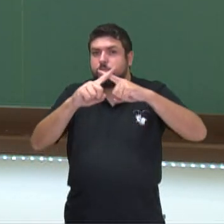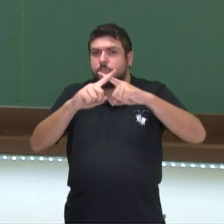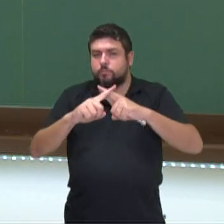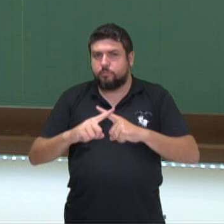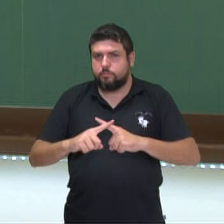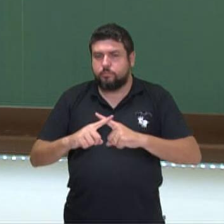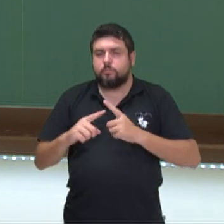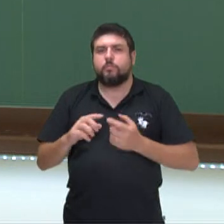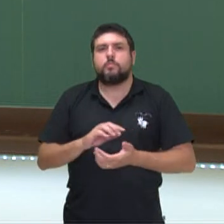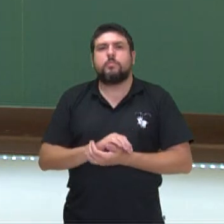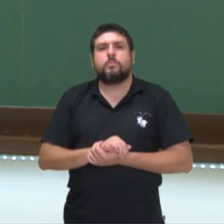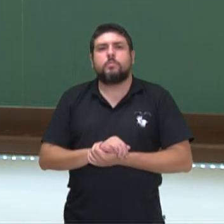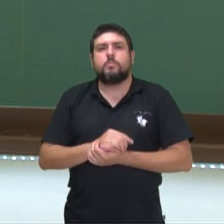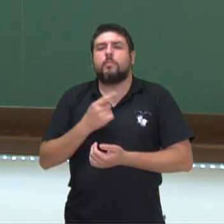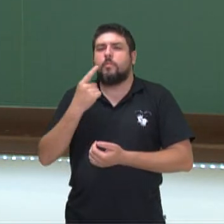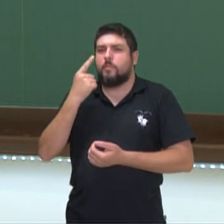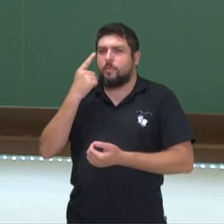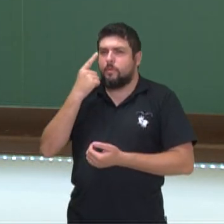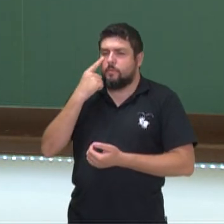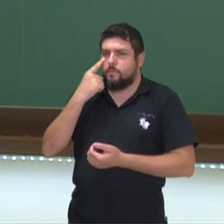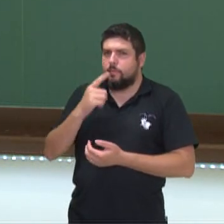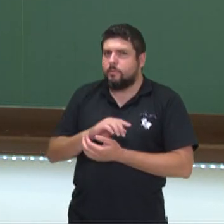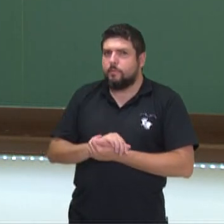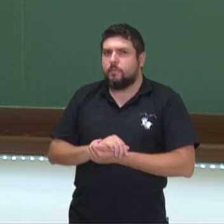Então veja, quando nós